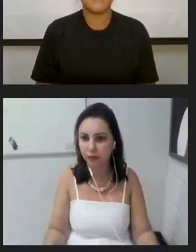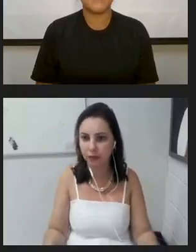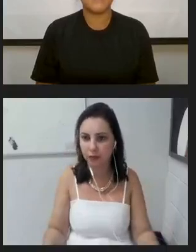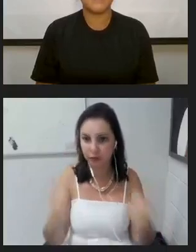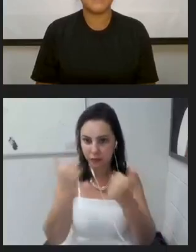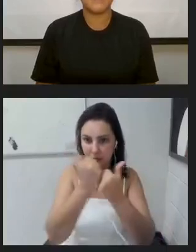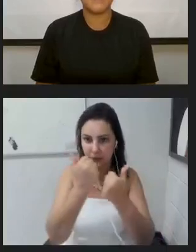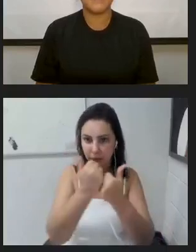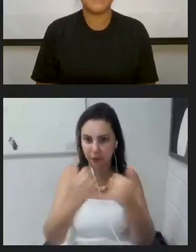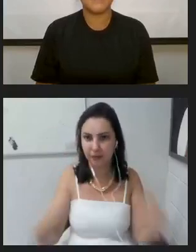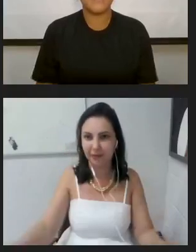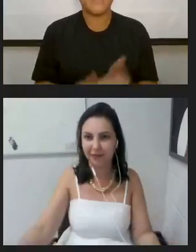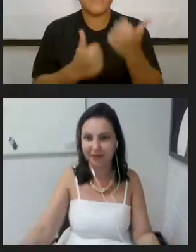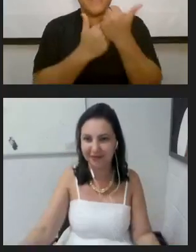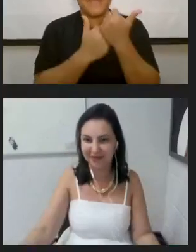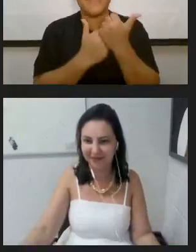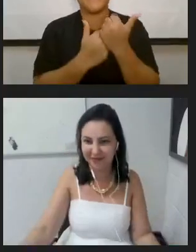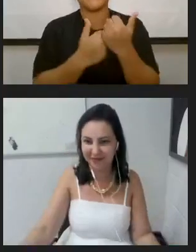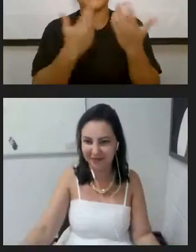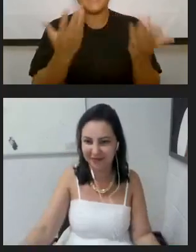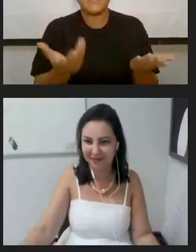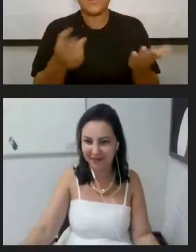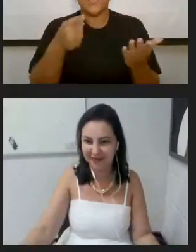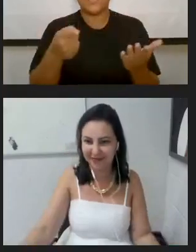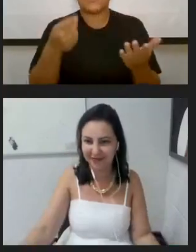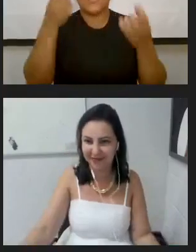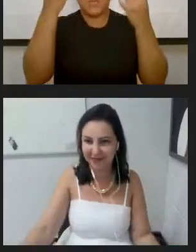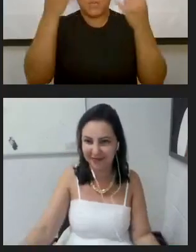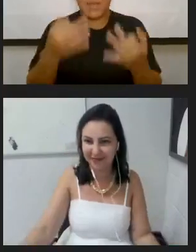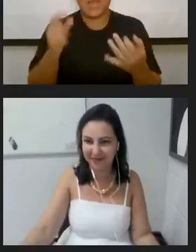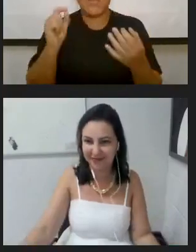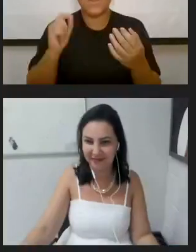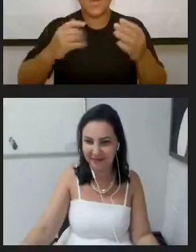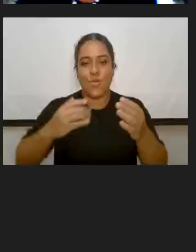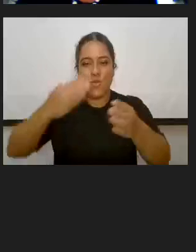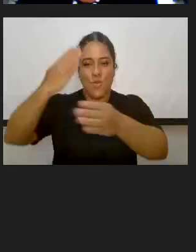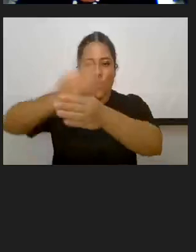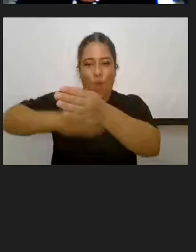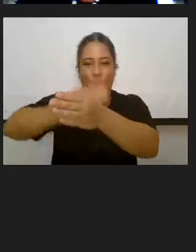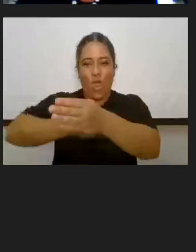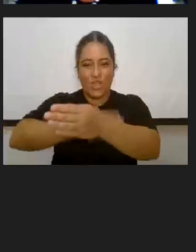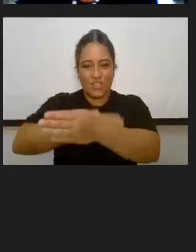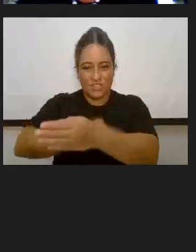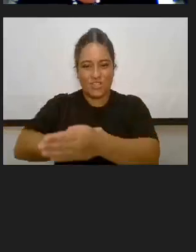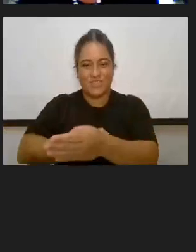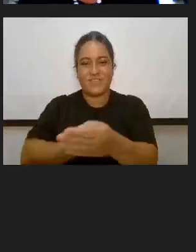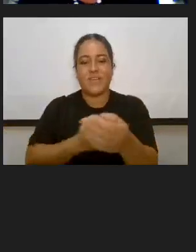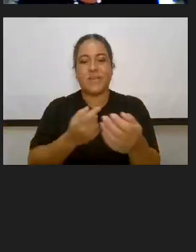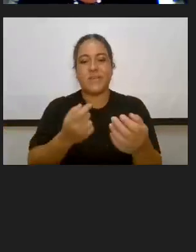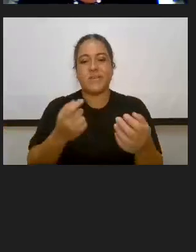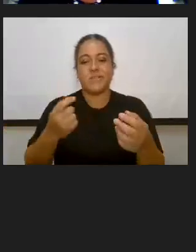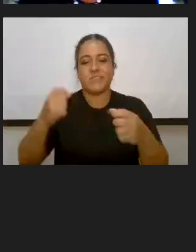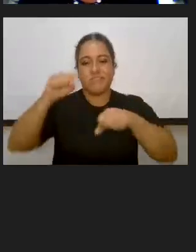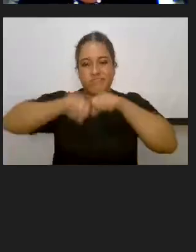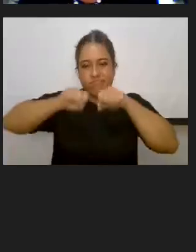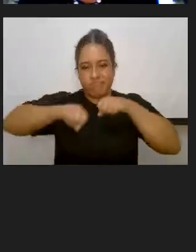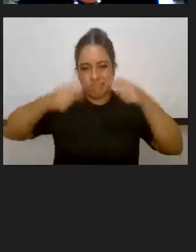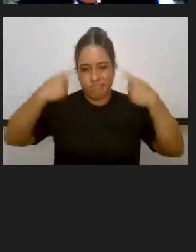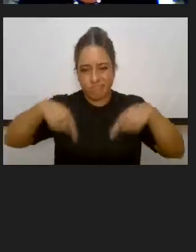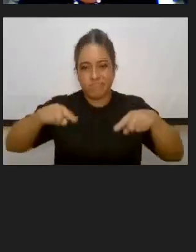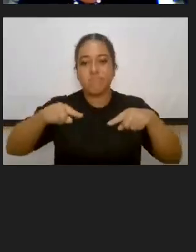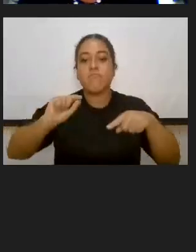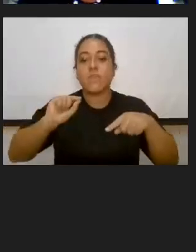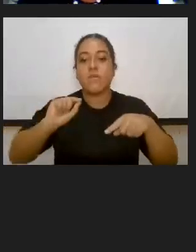Vamos lá. A autolesão, como eu falei para vocês, ela tem um ciclo. Começa com a dificuldade de lidar com a